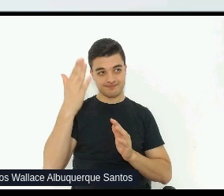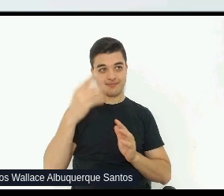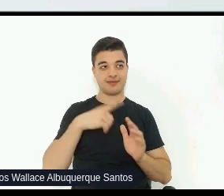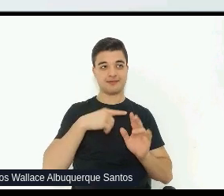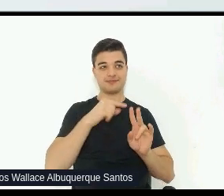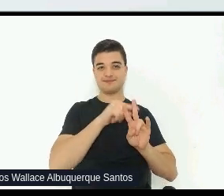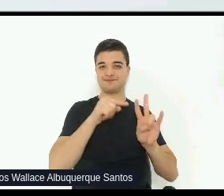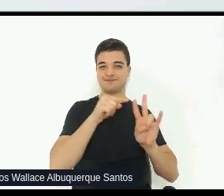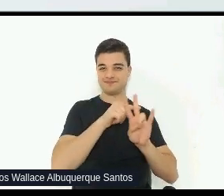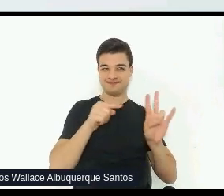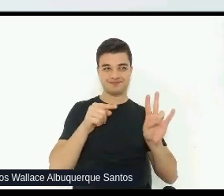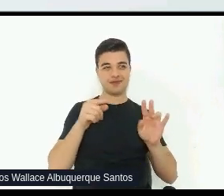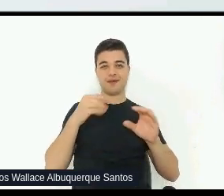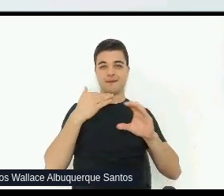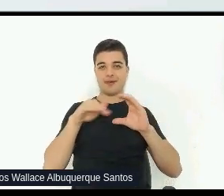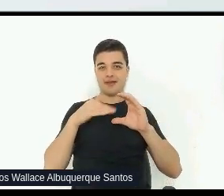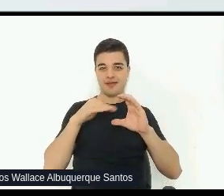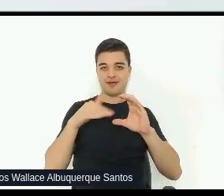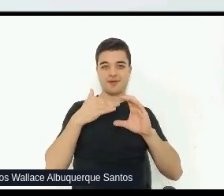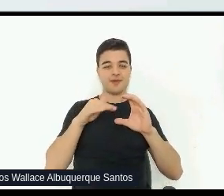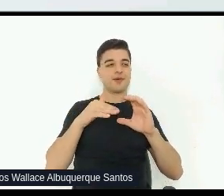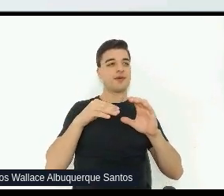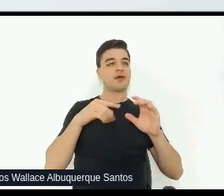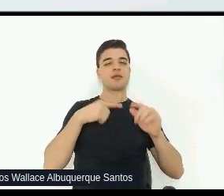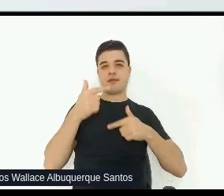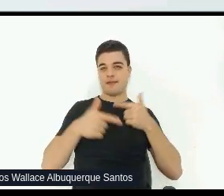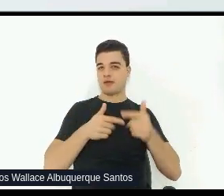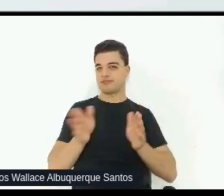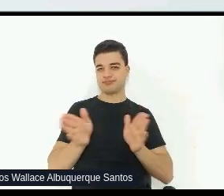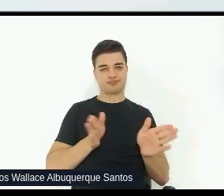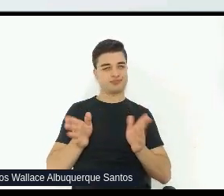e-mail. Eu trabalho com acessibilidade, então, e eu estou sempre